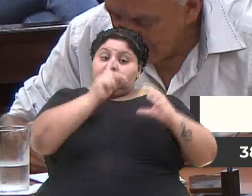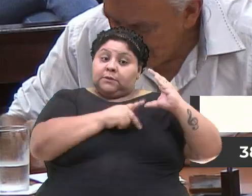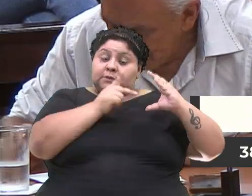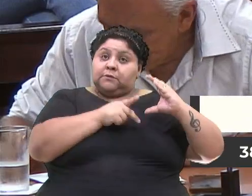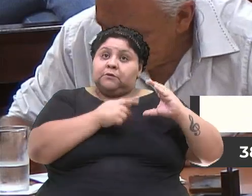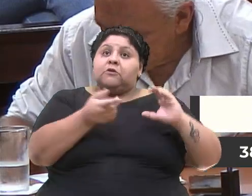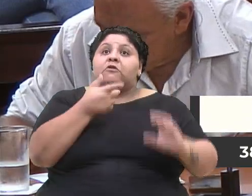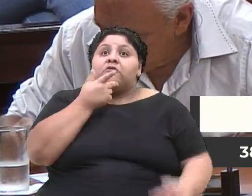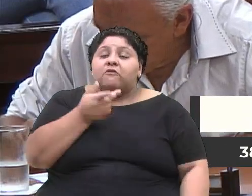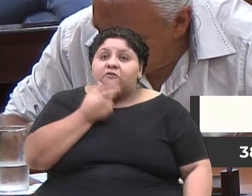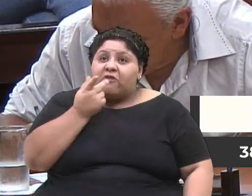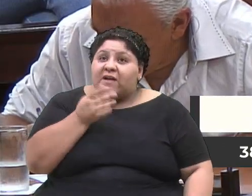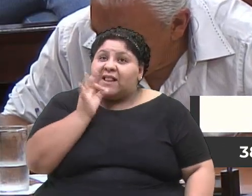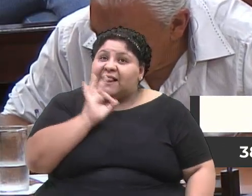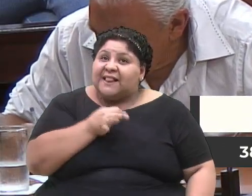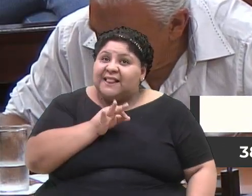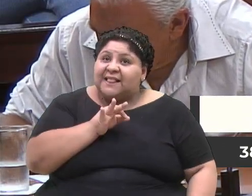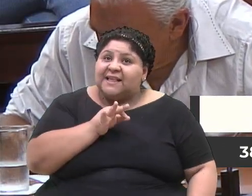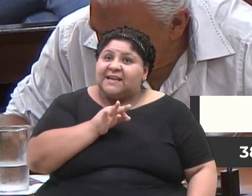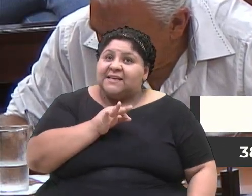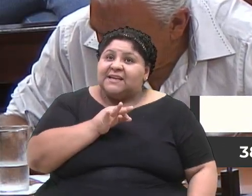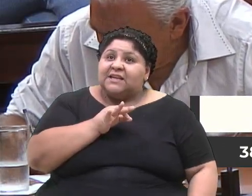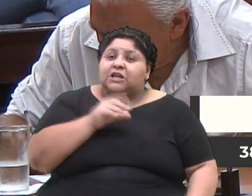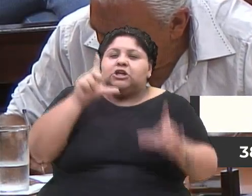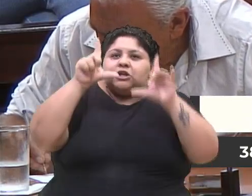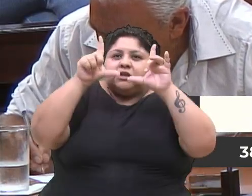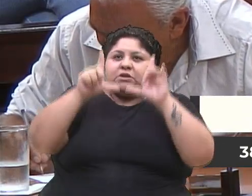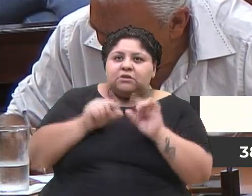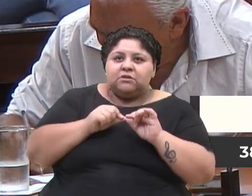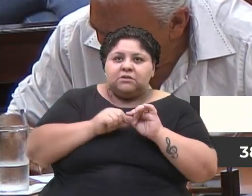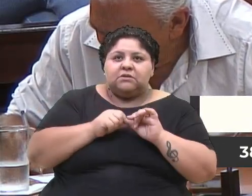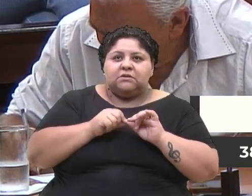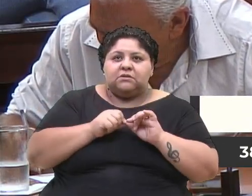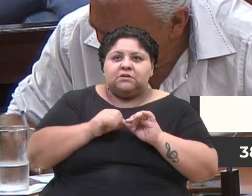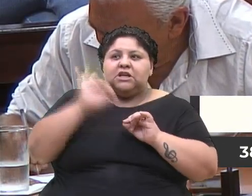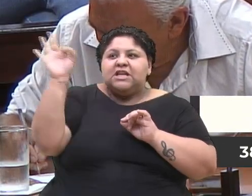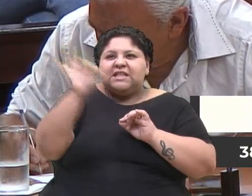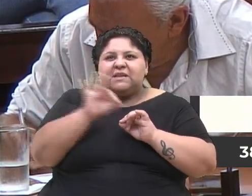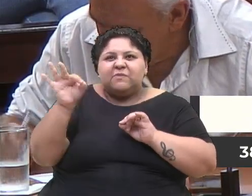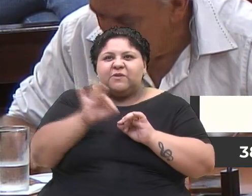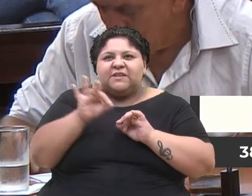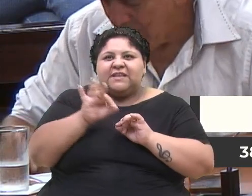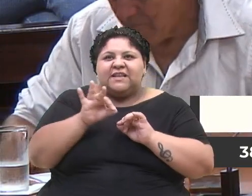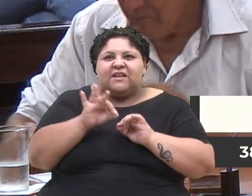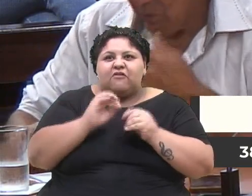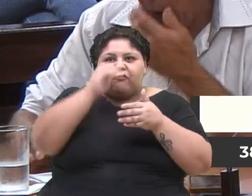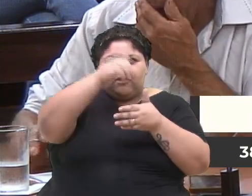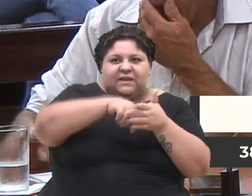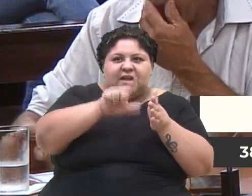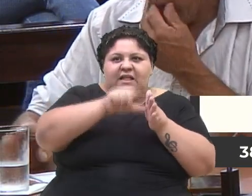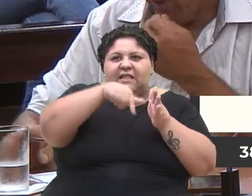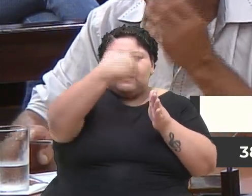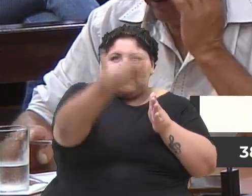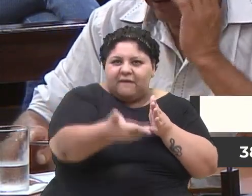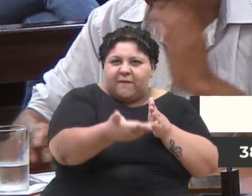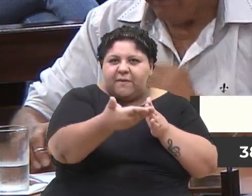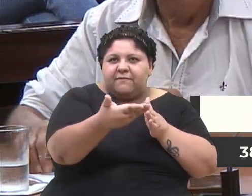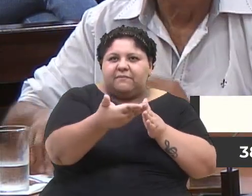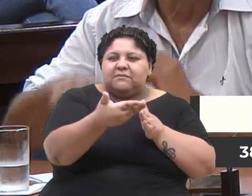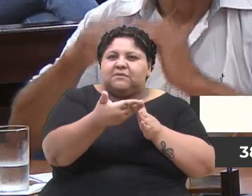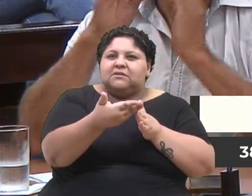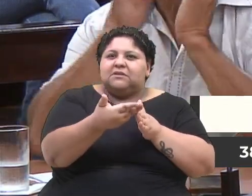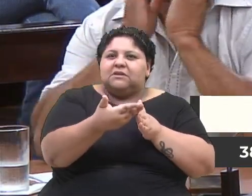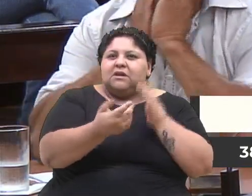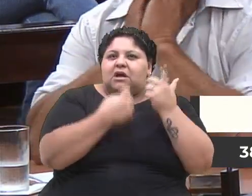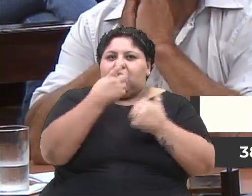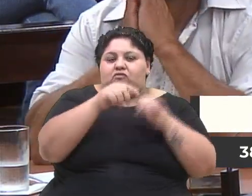eu faço questão, ontem eu fiz uma fala aqui sobre a questão de redução da carga tributária, que nós iremos votar em seguida, sobre para algumas